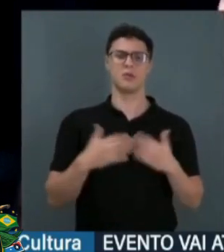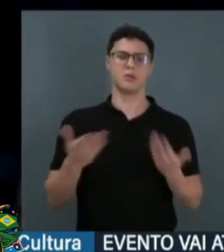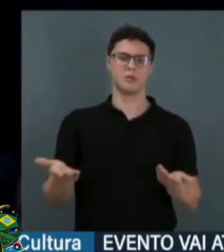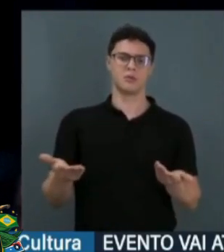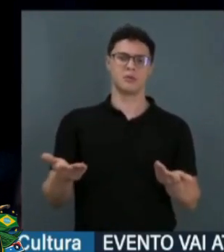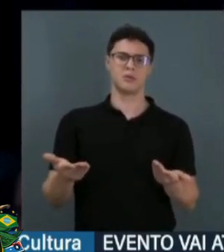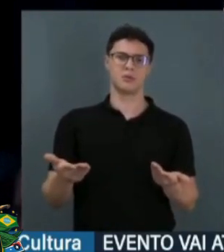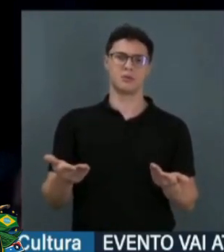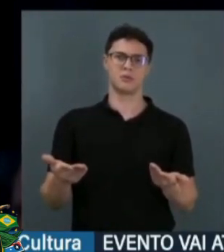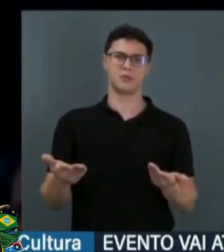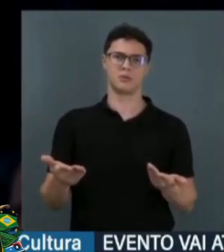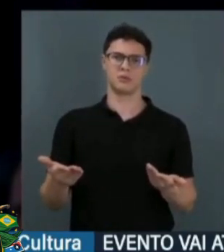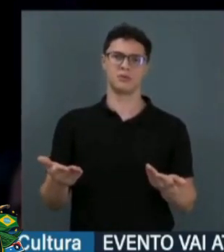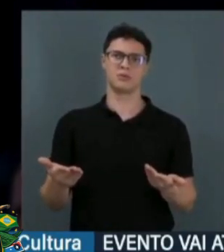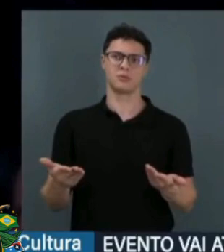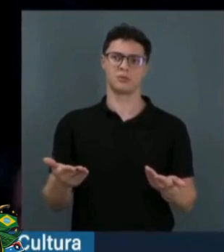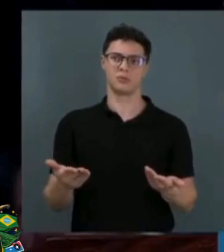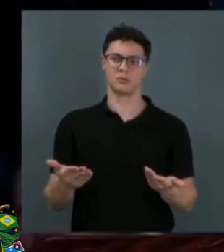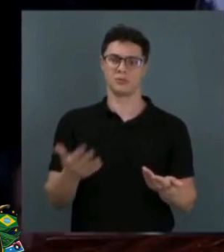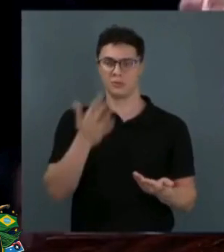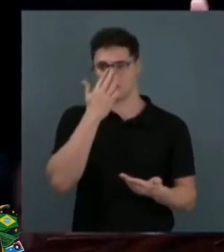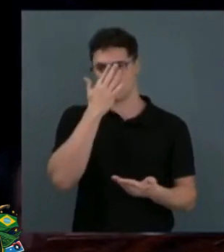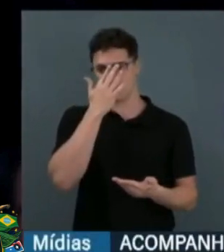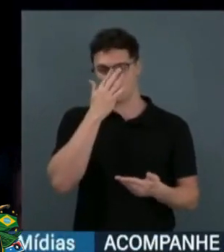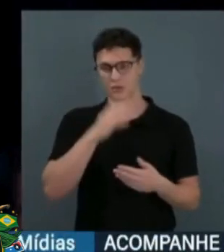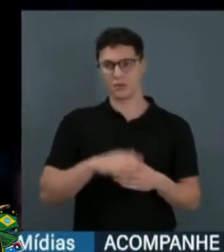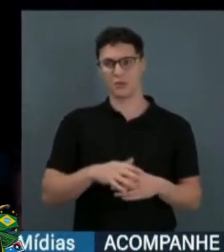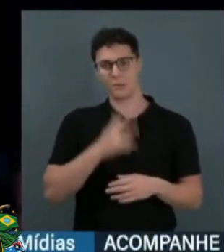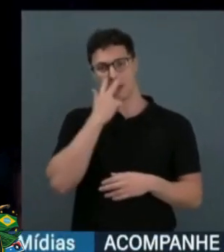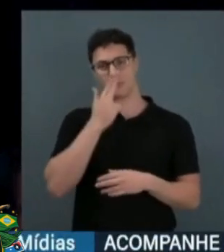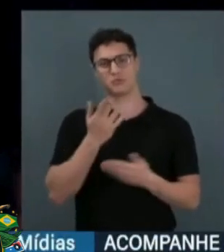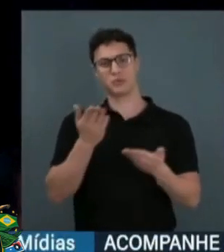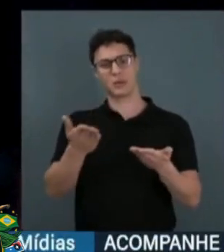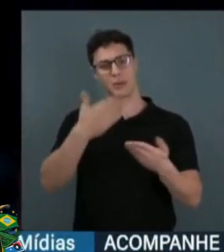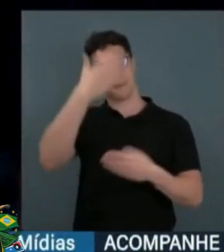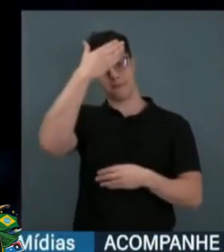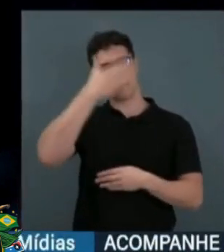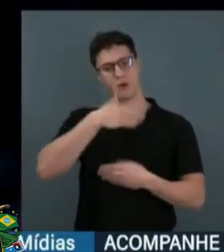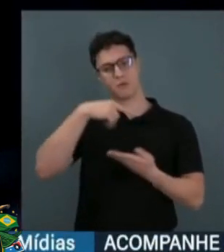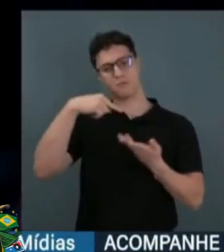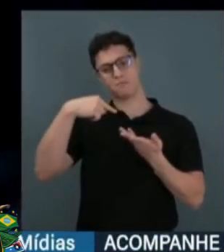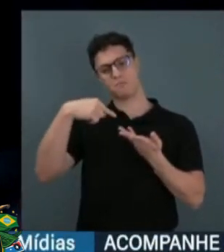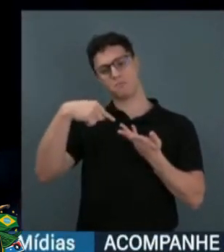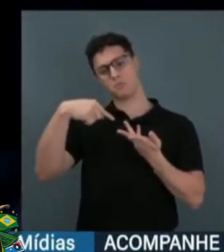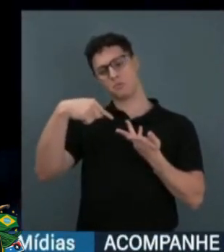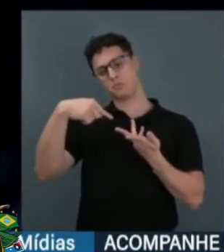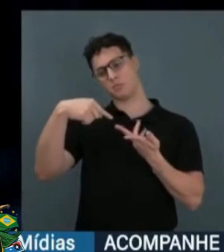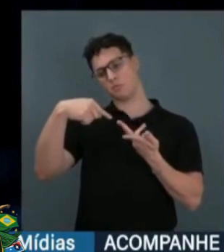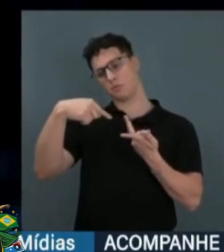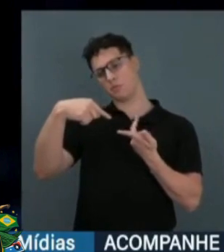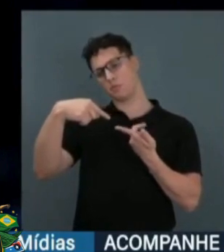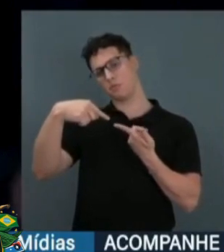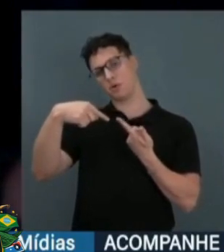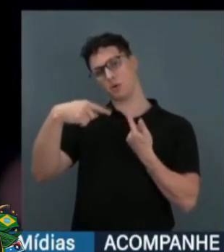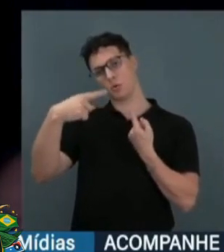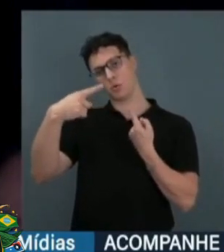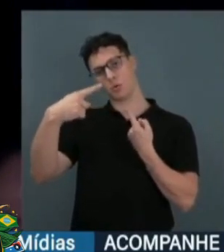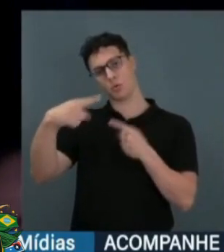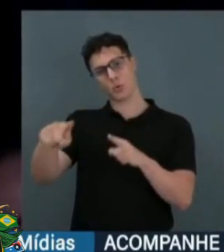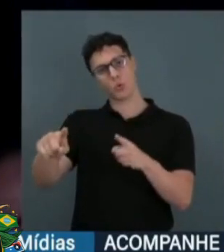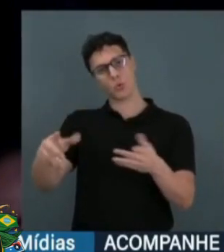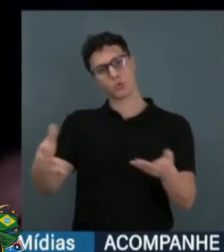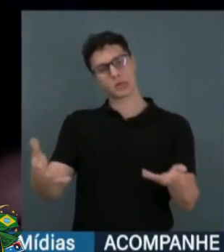muito... Obrigado, porque você está com muita fartura de provas contra você. Você nos forneceu um acervo